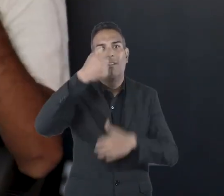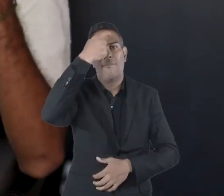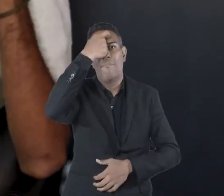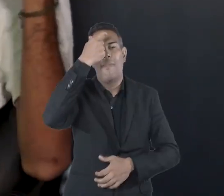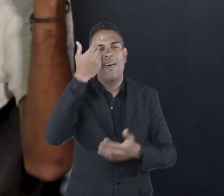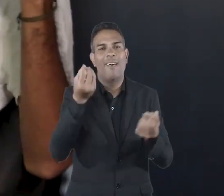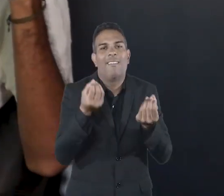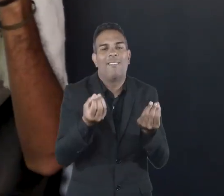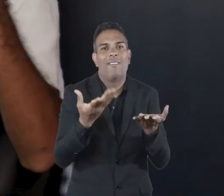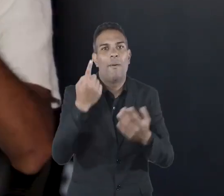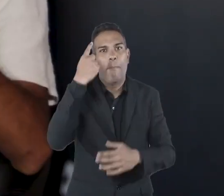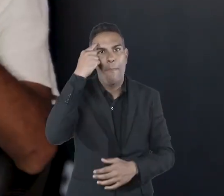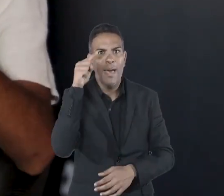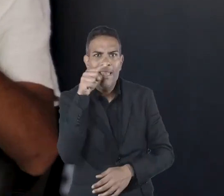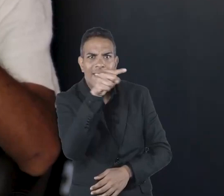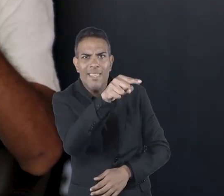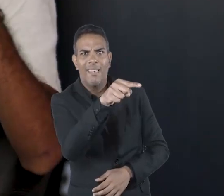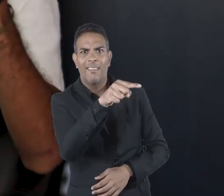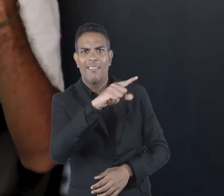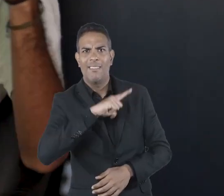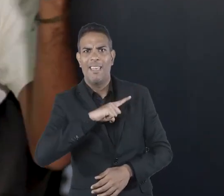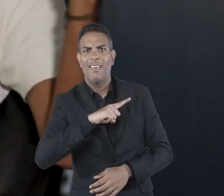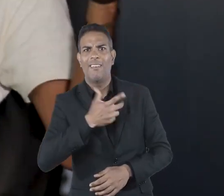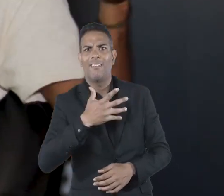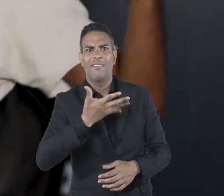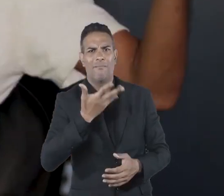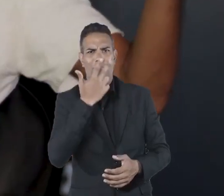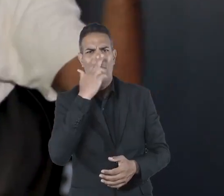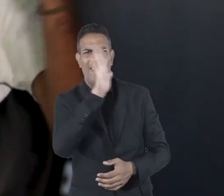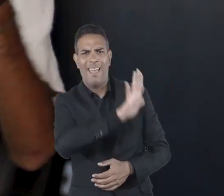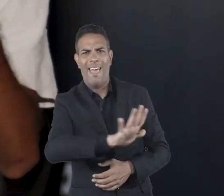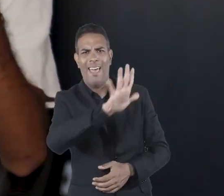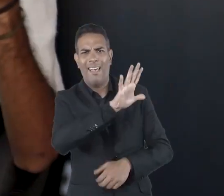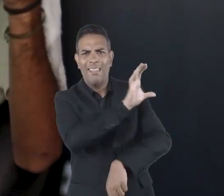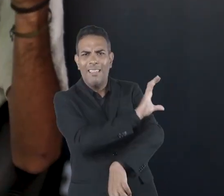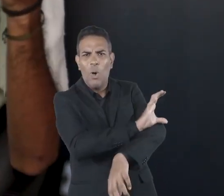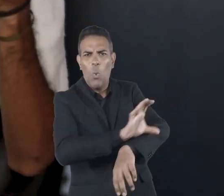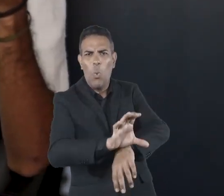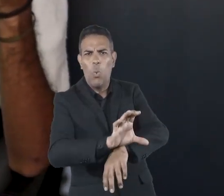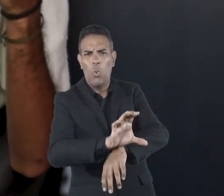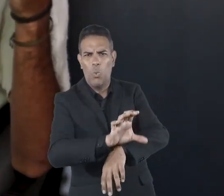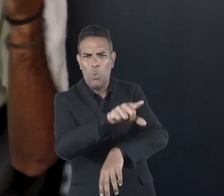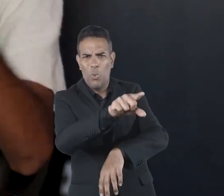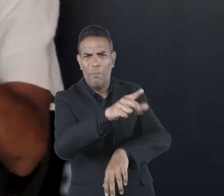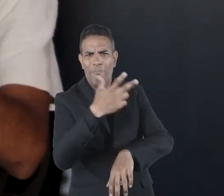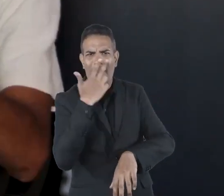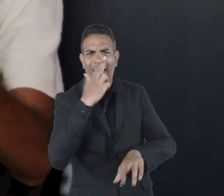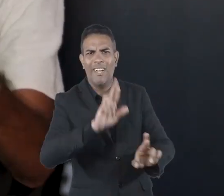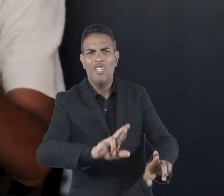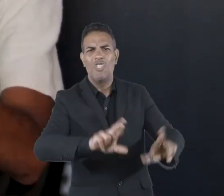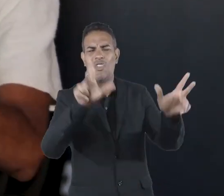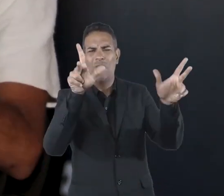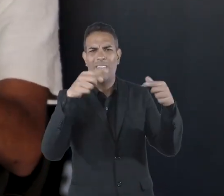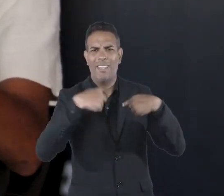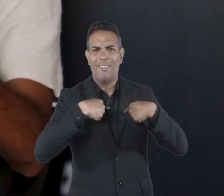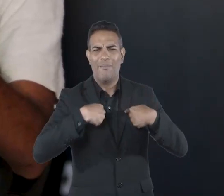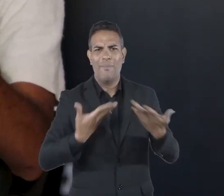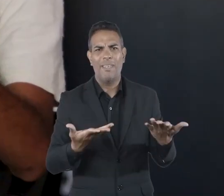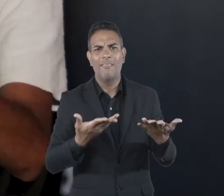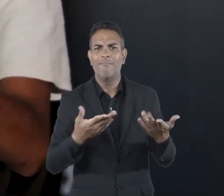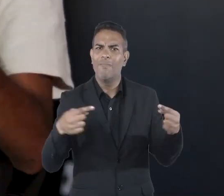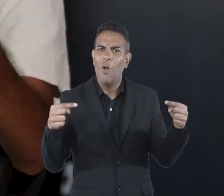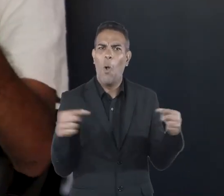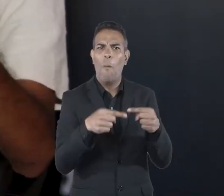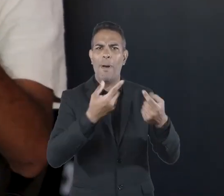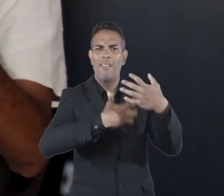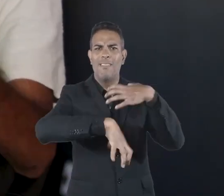Você sai da sua caixinha, você pensa, nossa, existe esse mundo que nunca imaginei que uma pessoa pode